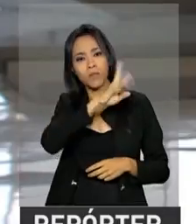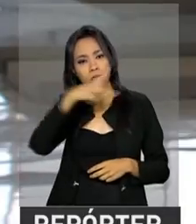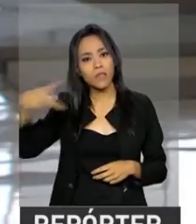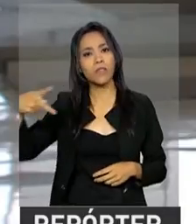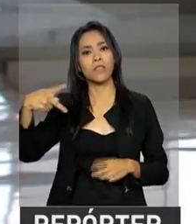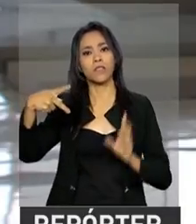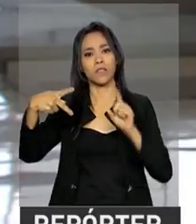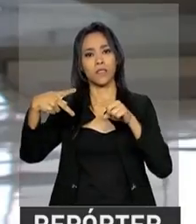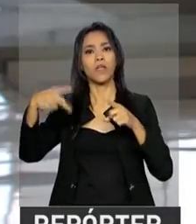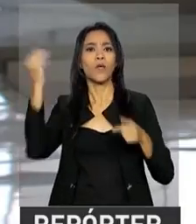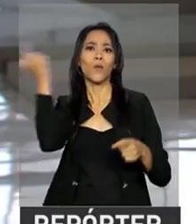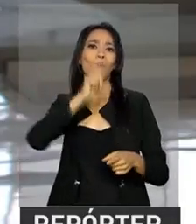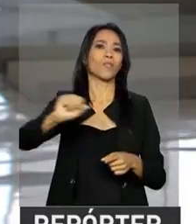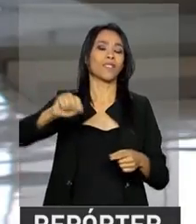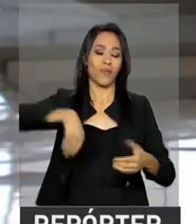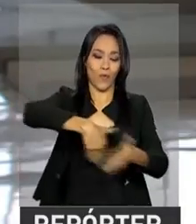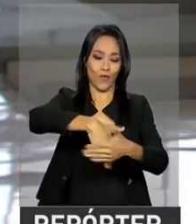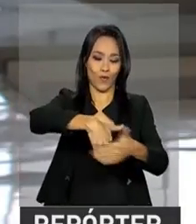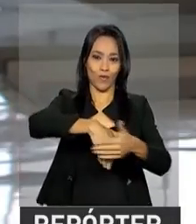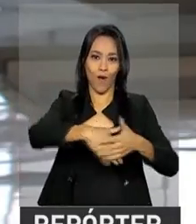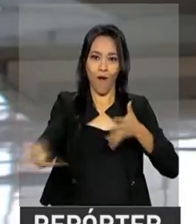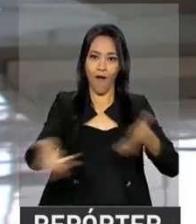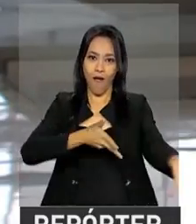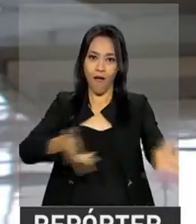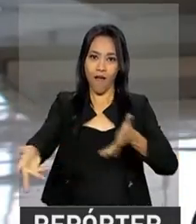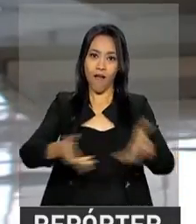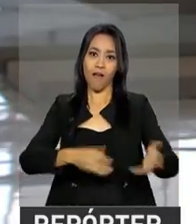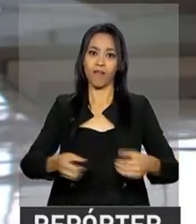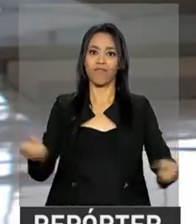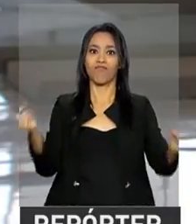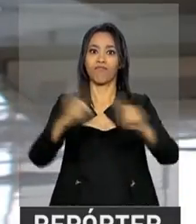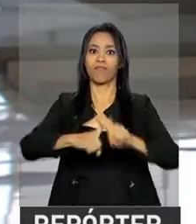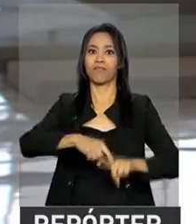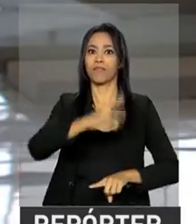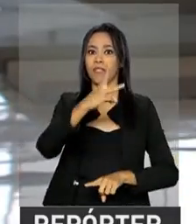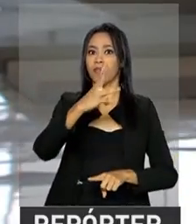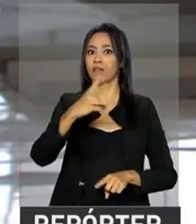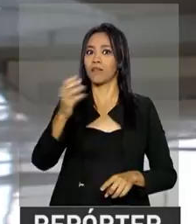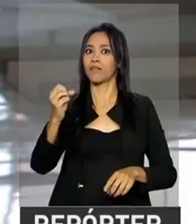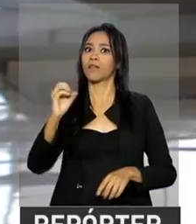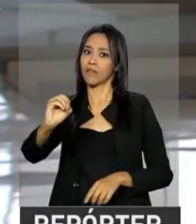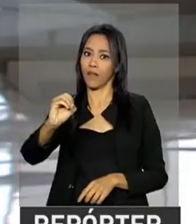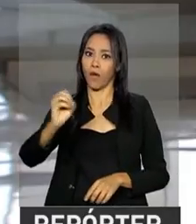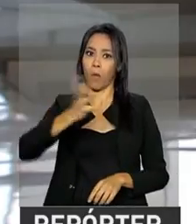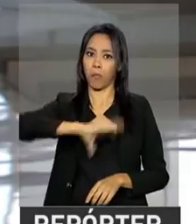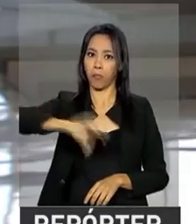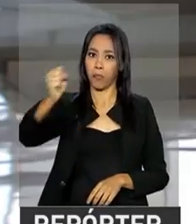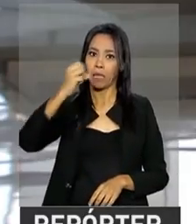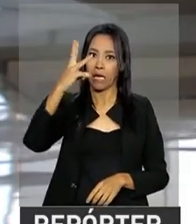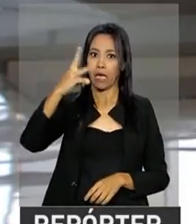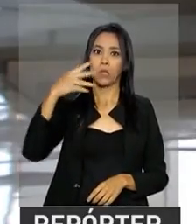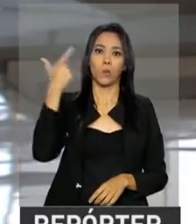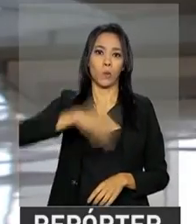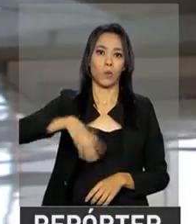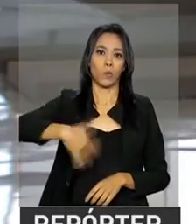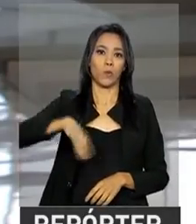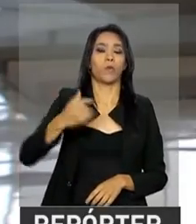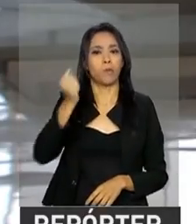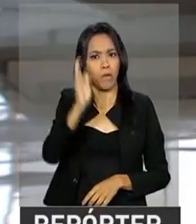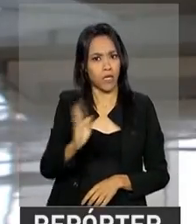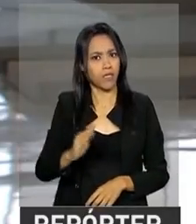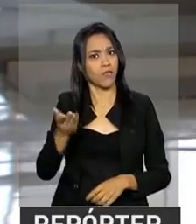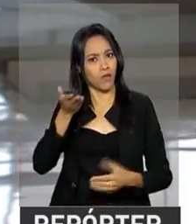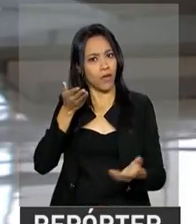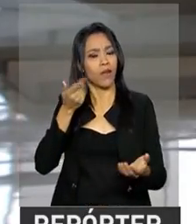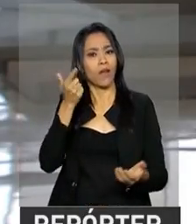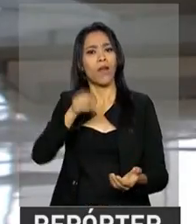da vitória da seleção brasileira por 3-0 sobre o Paraguai, vitória essa que garantiu a classificação antecipada do Brasil para a